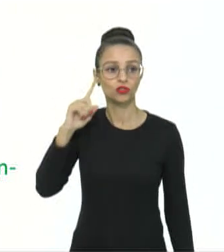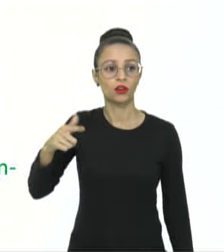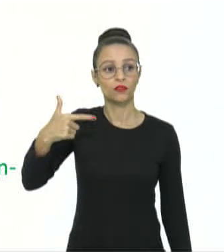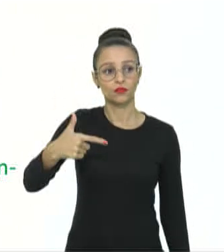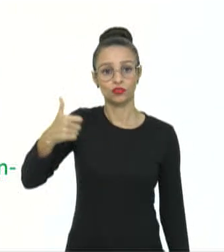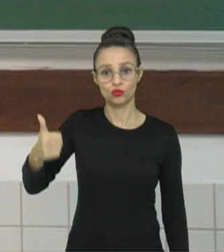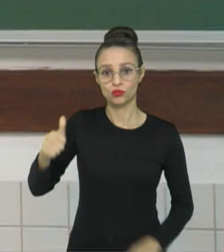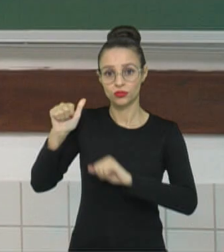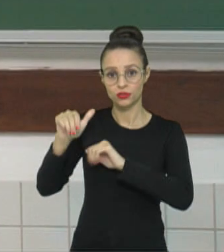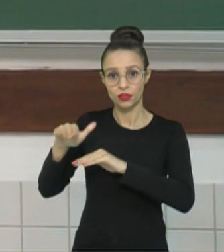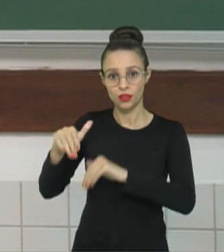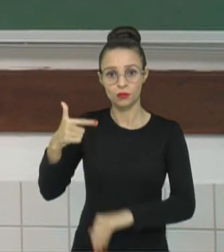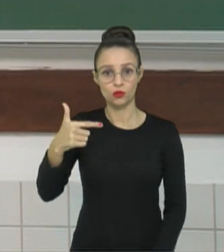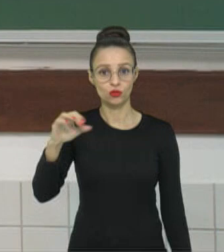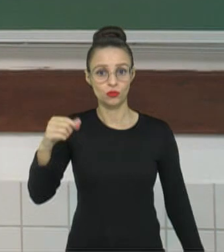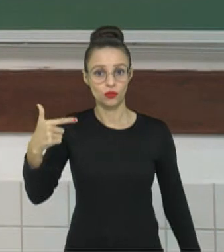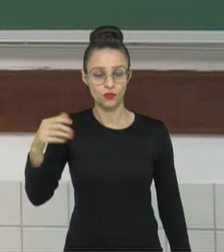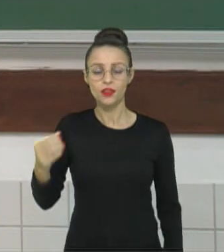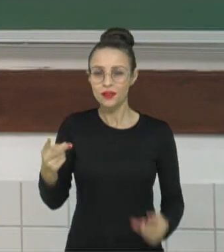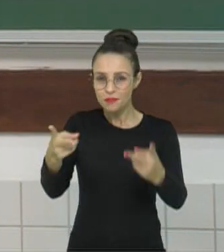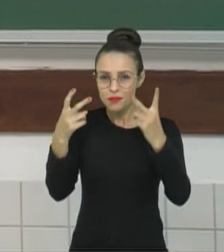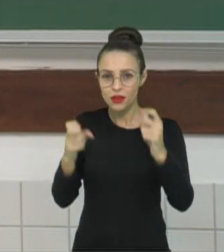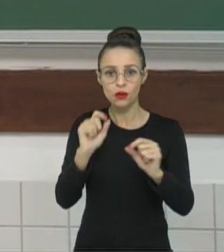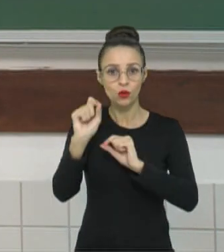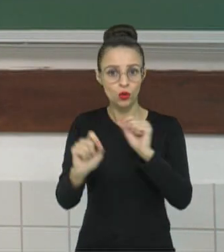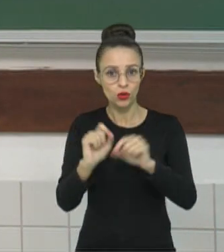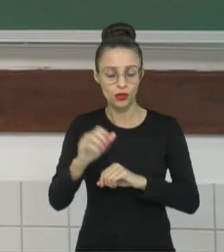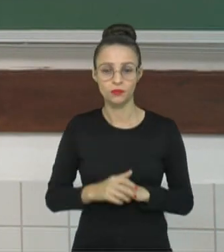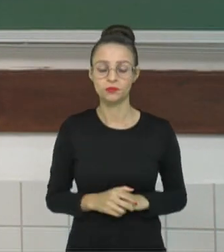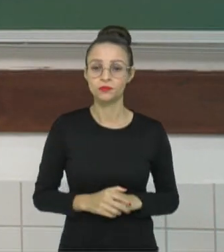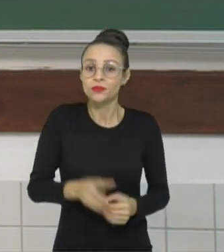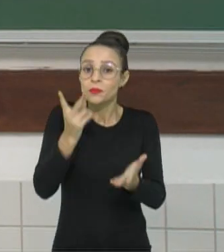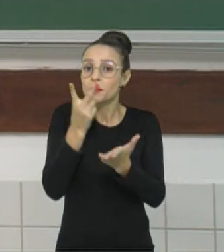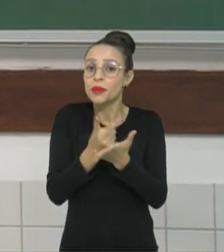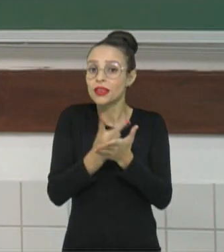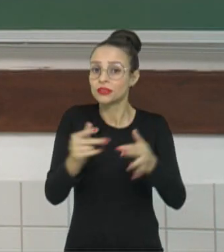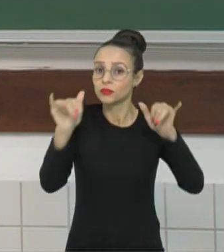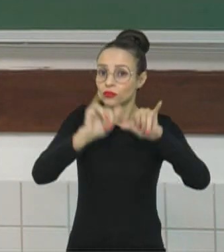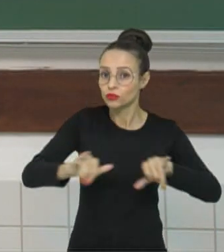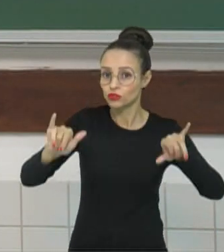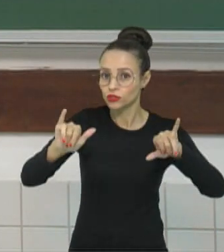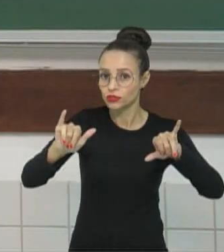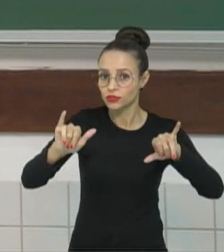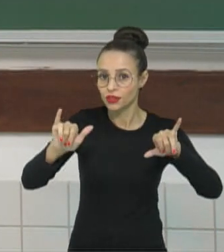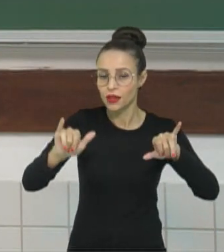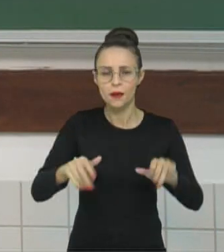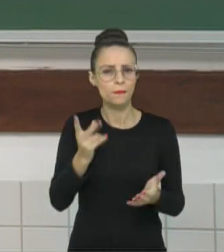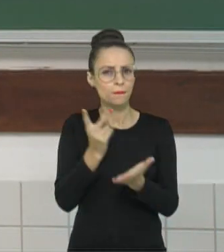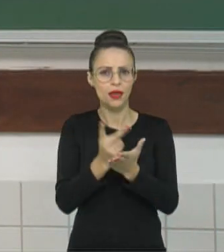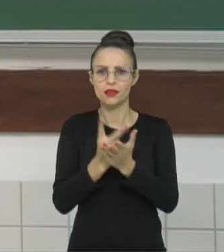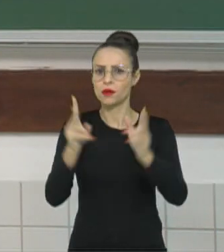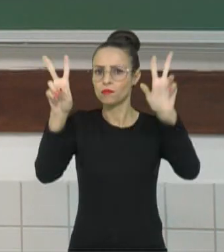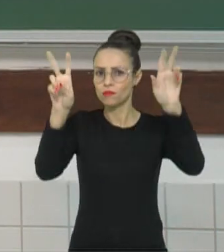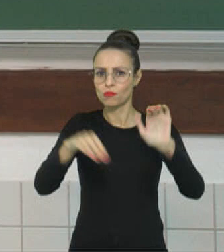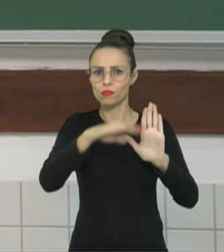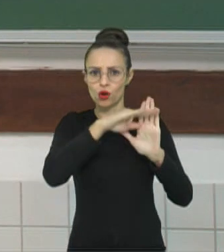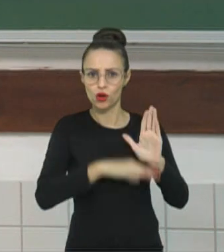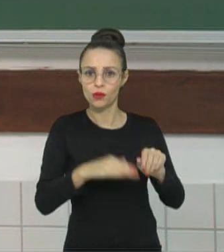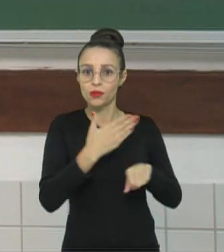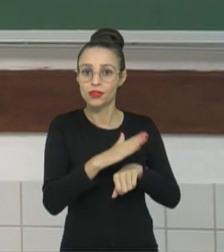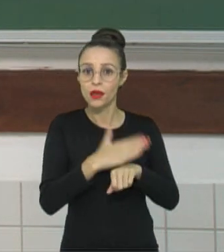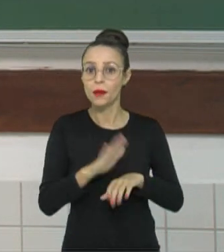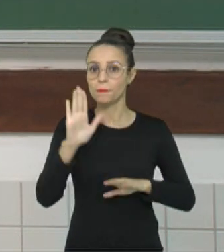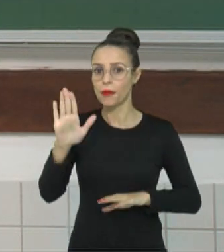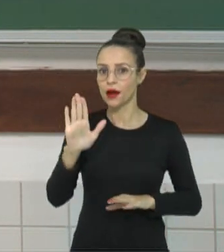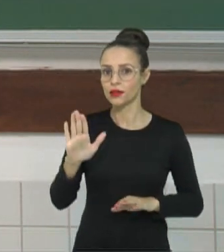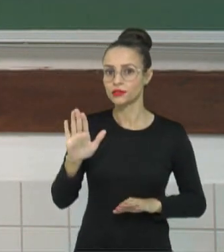21/9/2020. Conseguem perceber que eu tenho a mesma notícia, estão falando do mesmo programa, só que cada